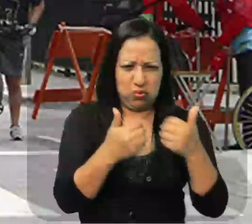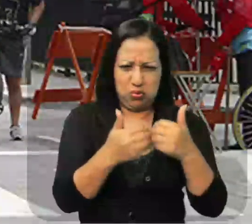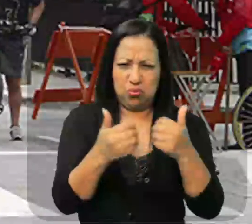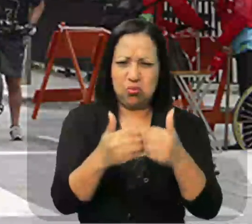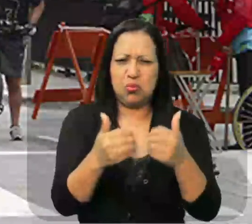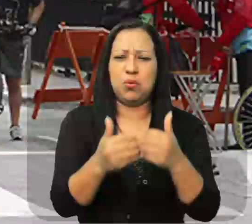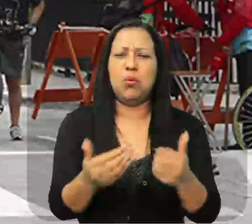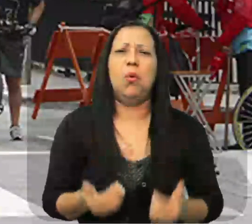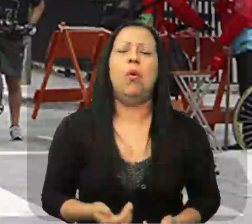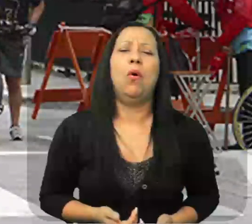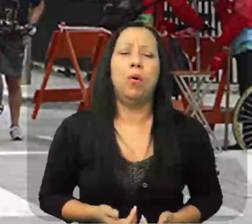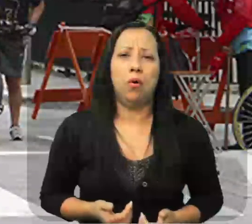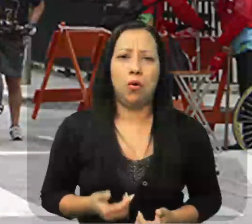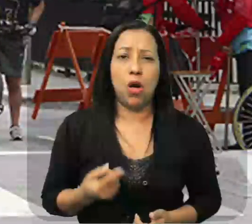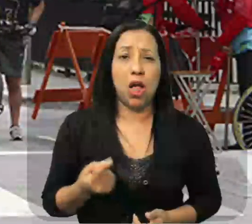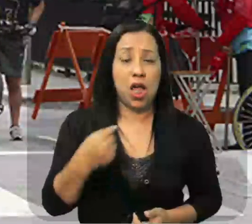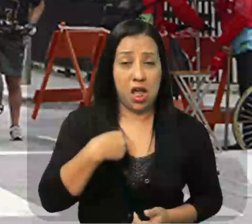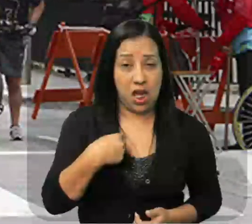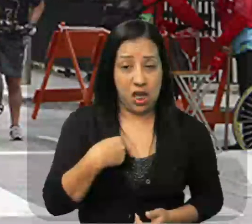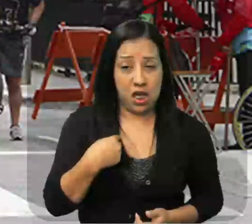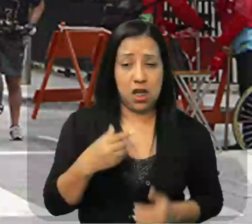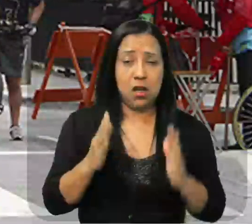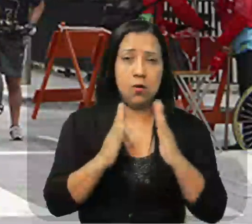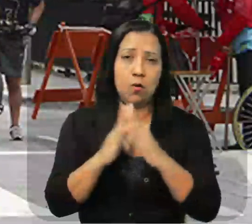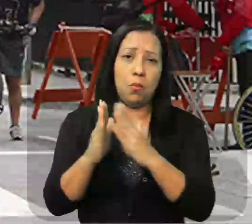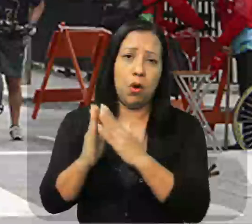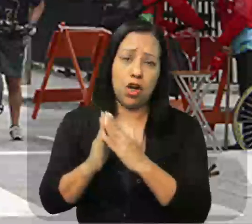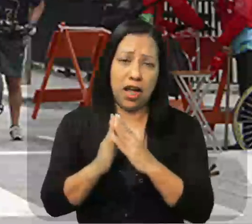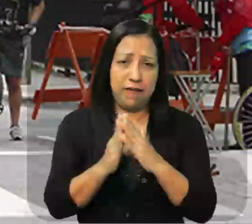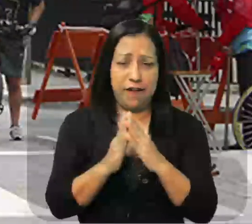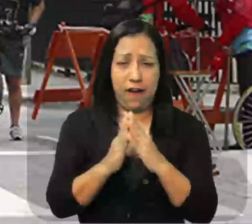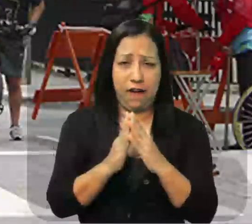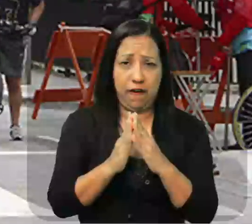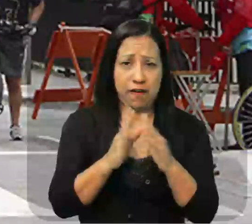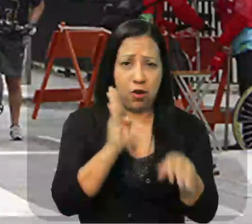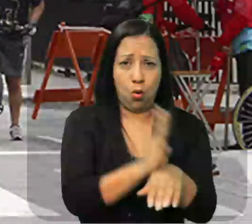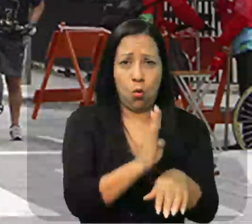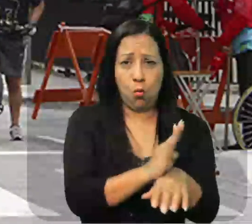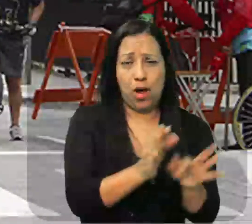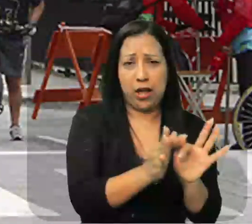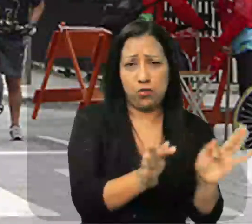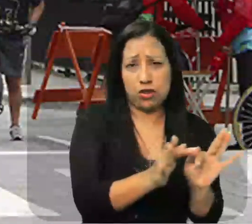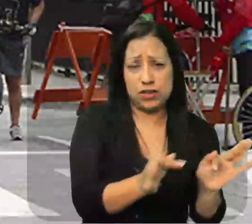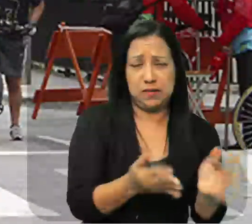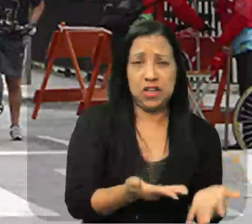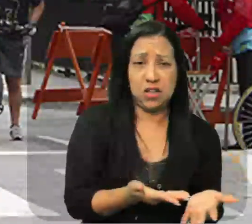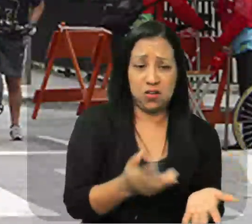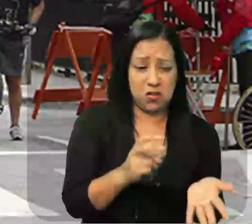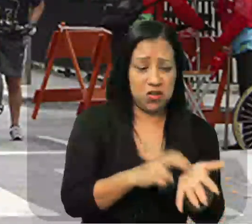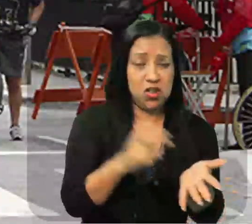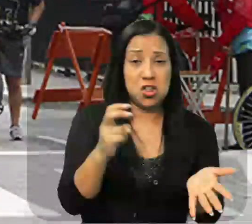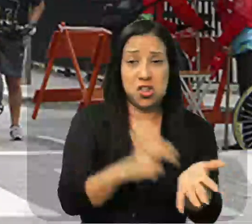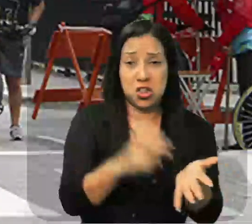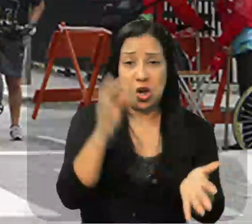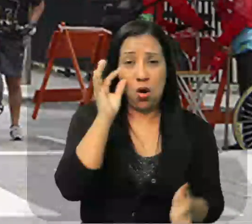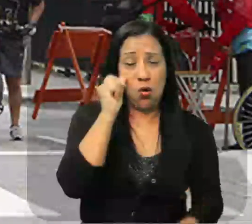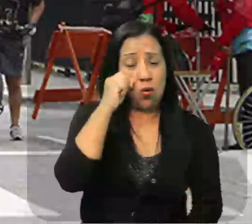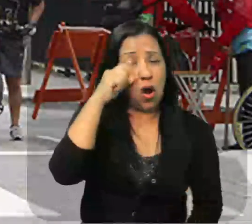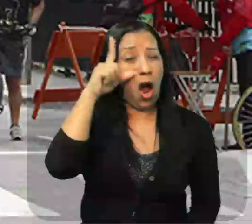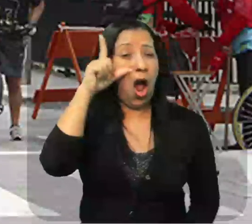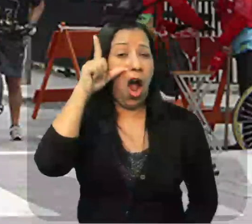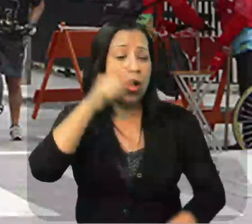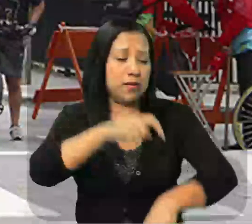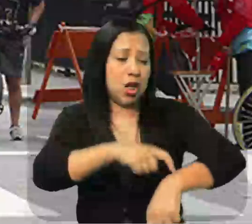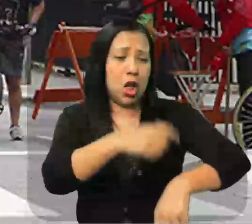Eu já andei muito de ônibus. Meu amigo, eu morava na periferia, daqui de Porto Velho.